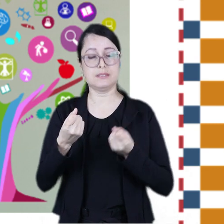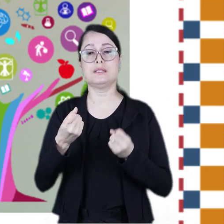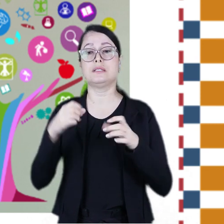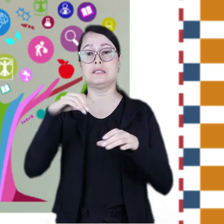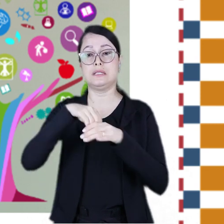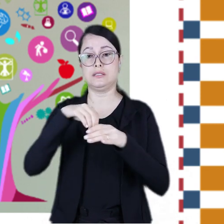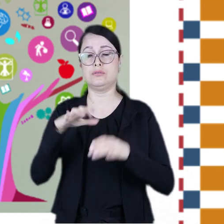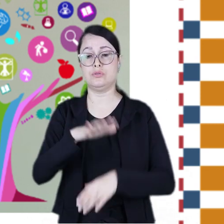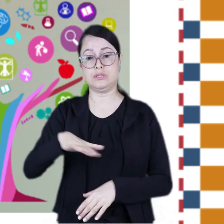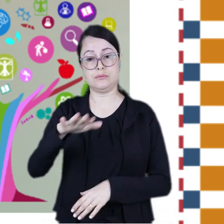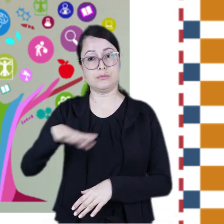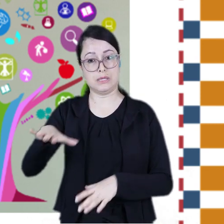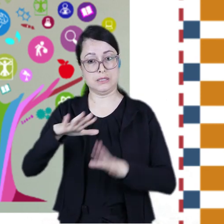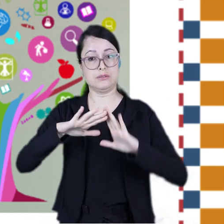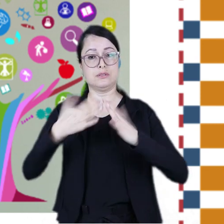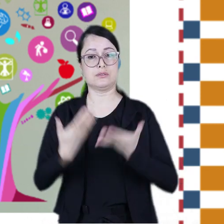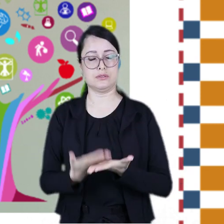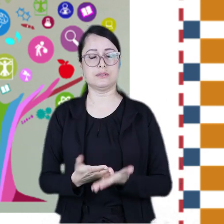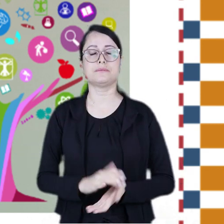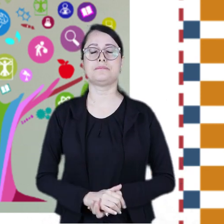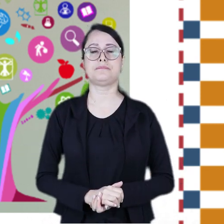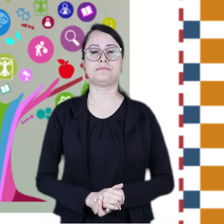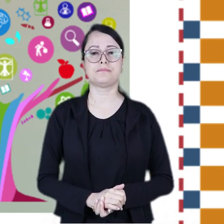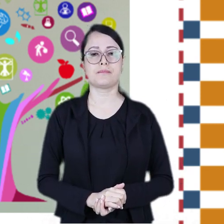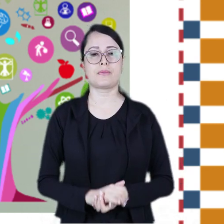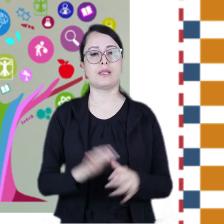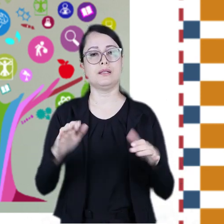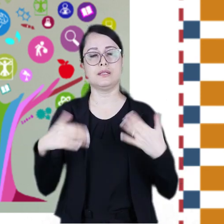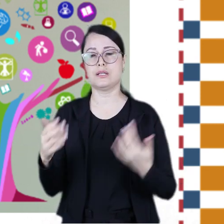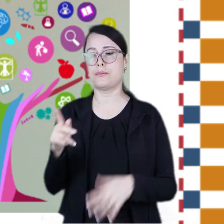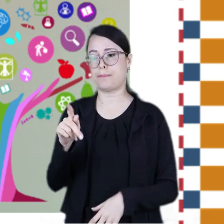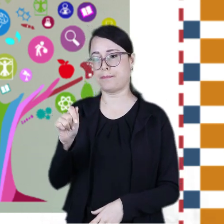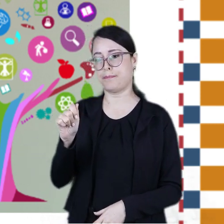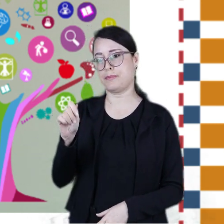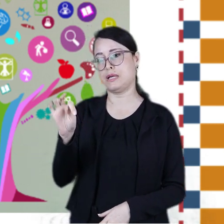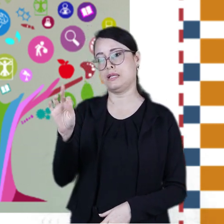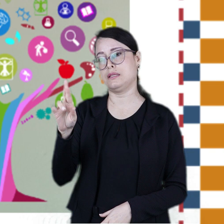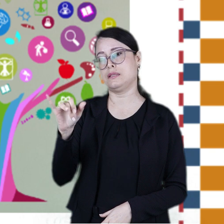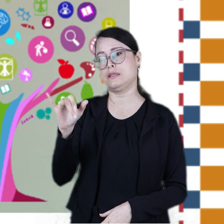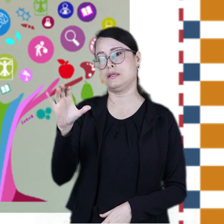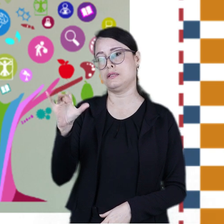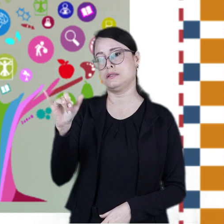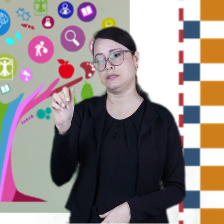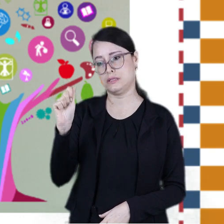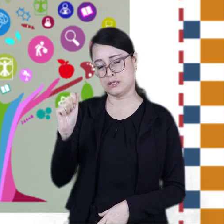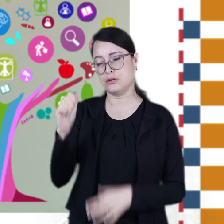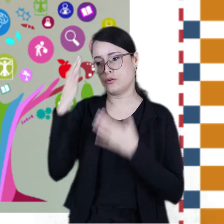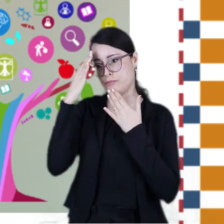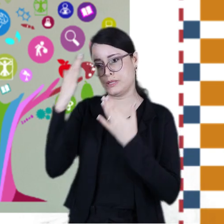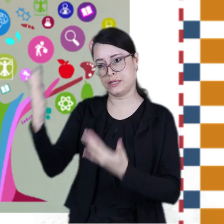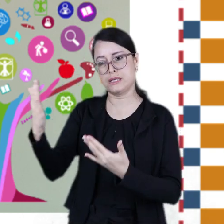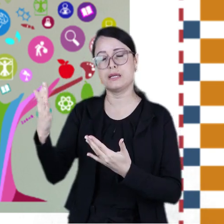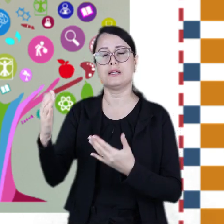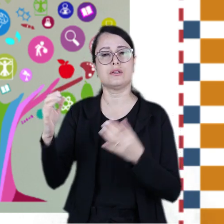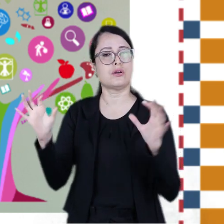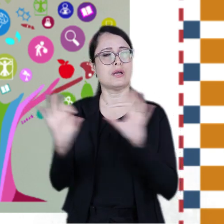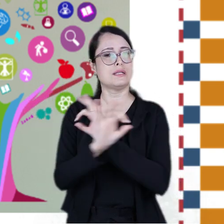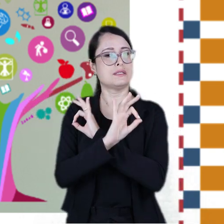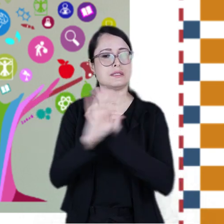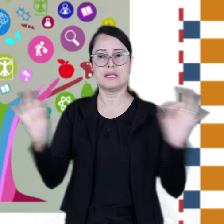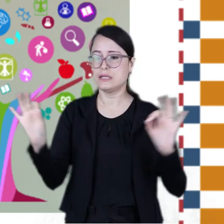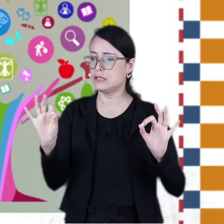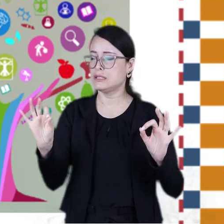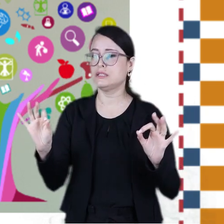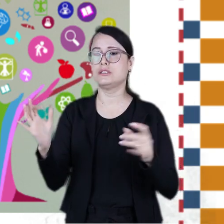organizará o agrupamento, né, dos estudantes, né, mapeados por turma, né, de acordo com o grupo, o corpo docente,